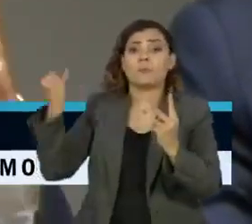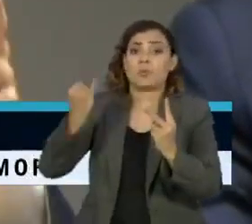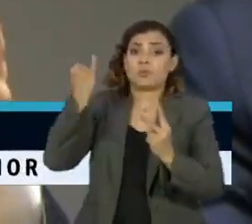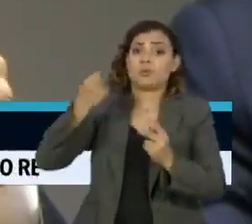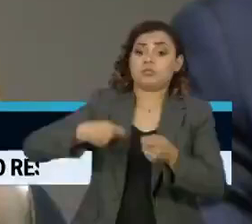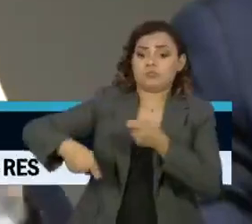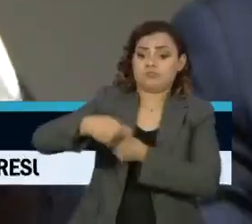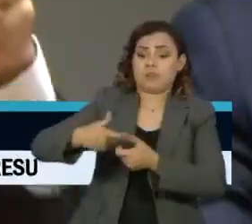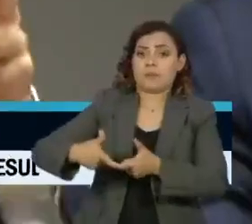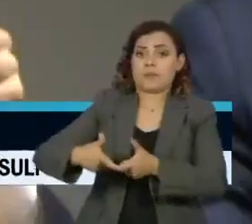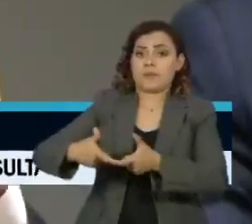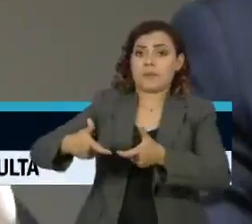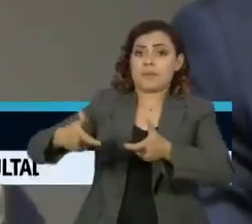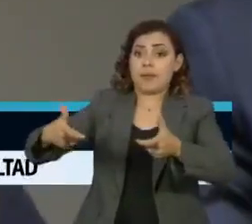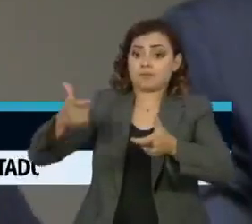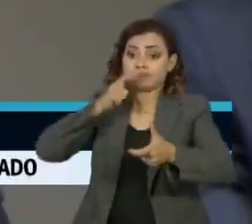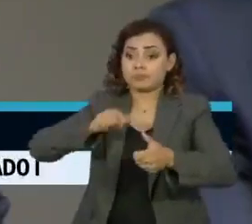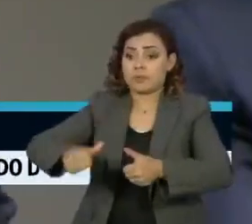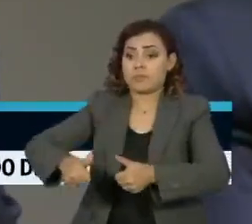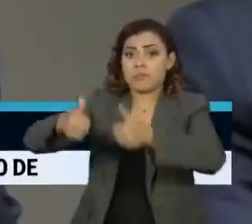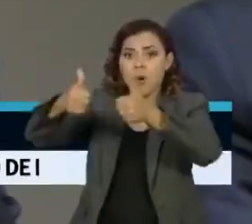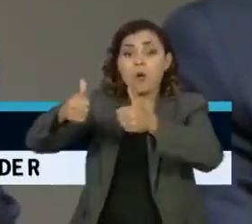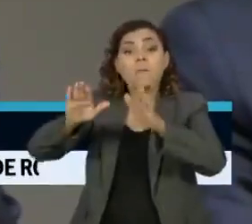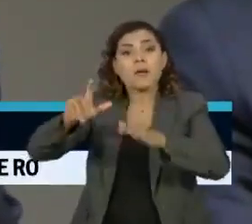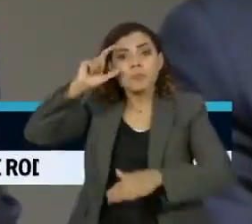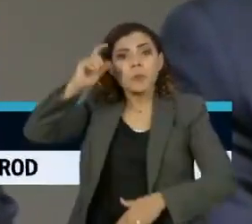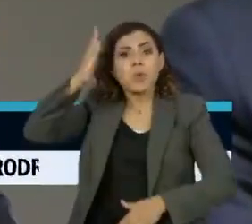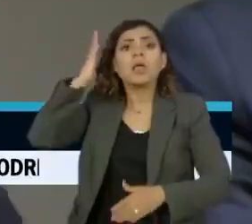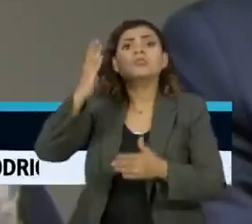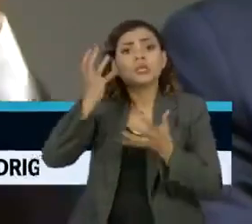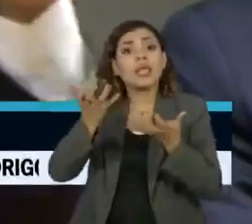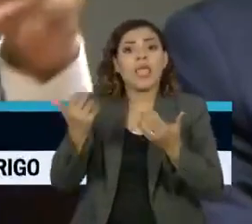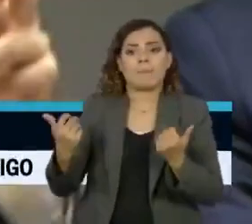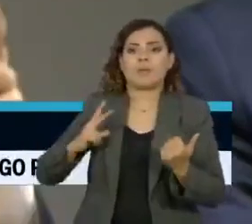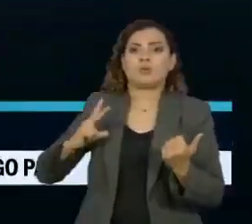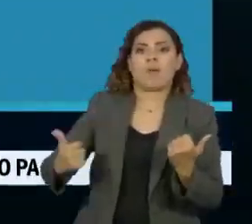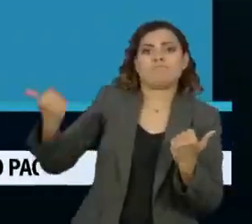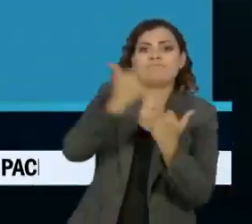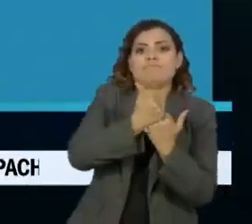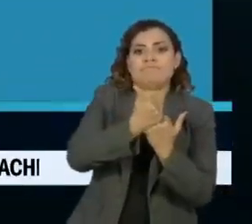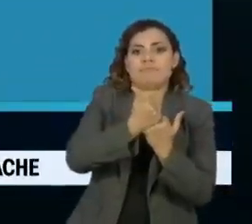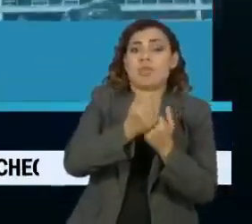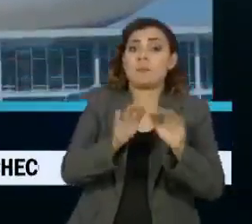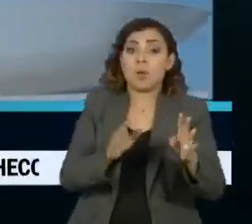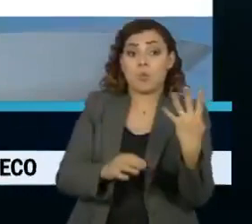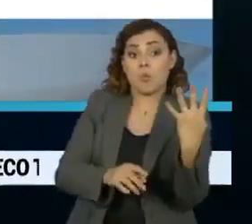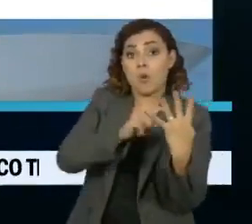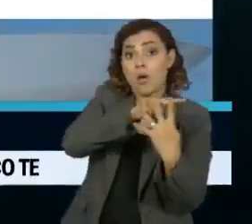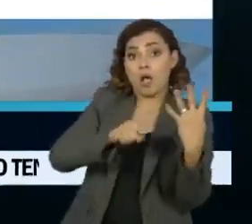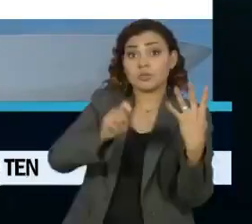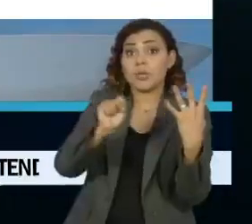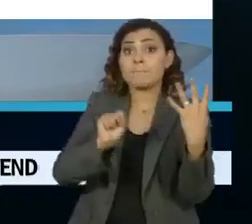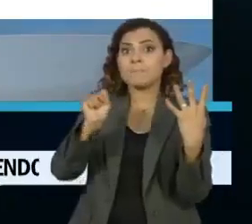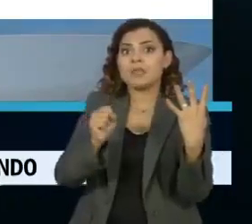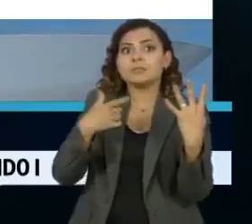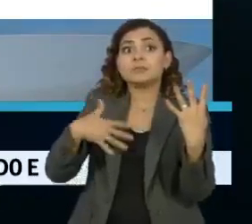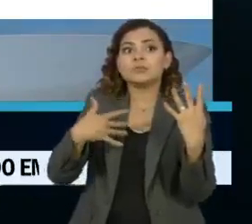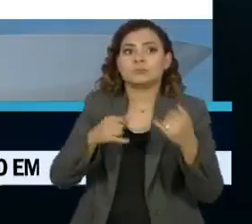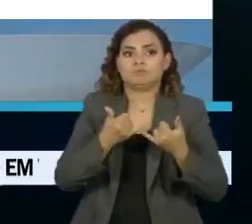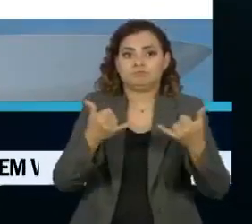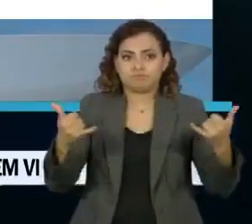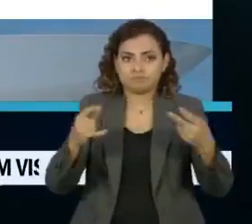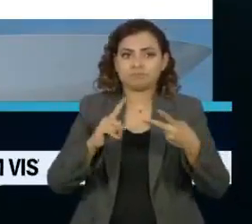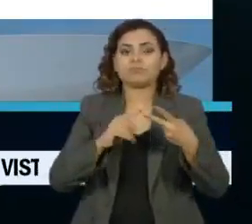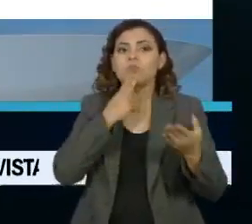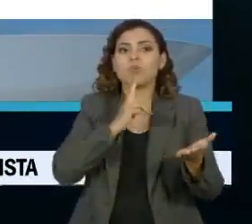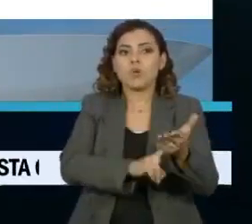retomada do crescimento Guedes aposta ainda no avanço da privatização quatro empresas estão na mira Eletrobras